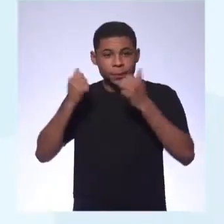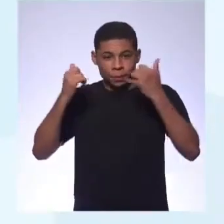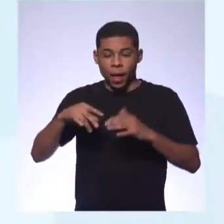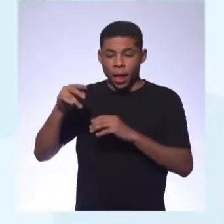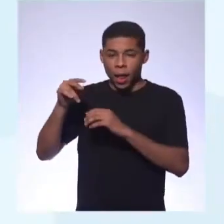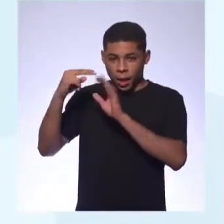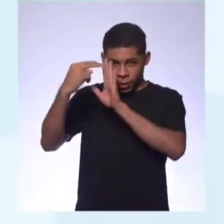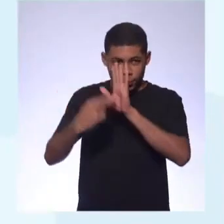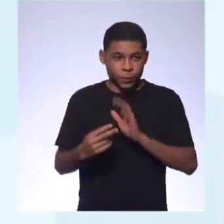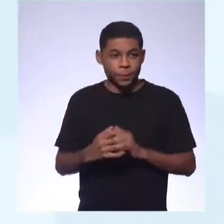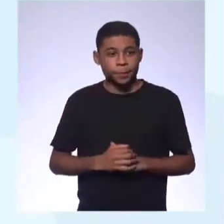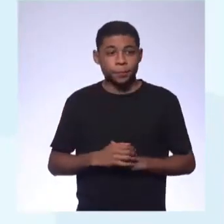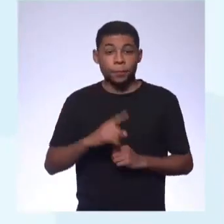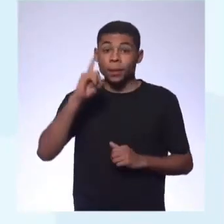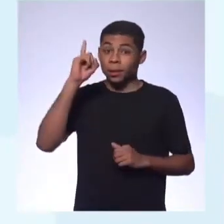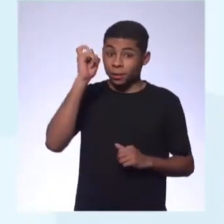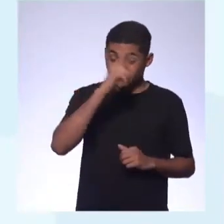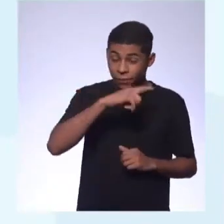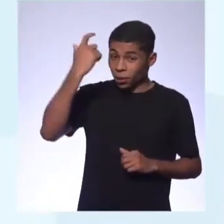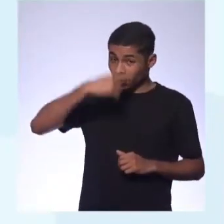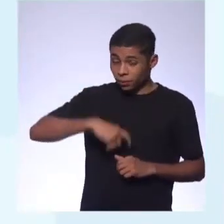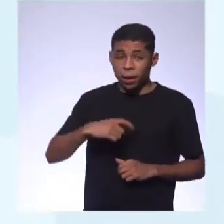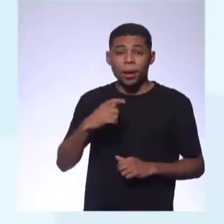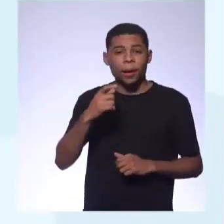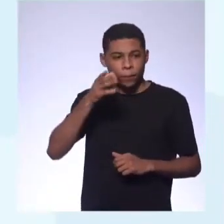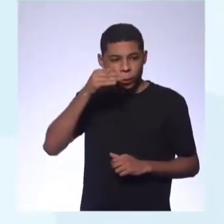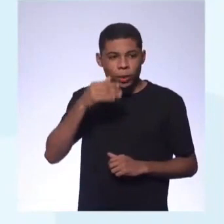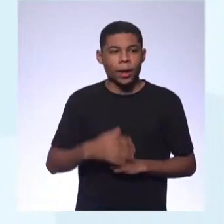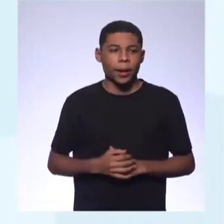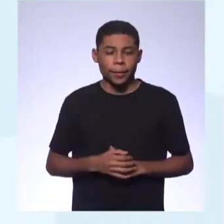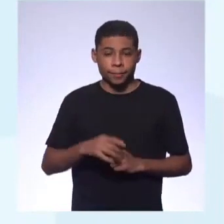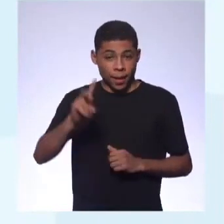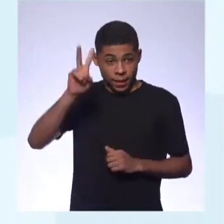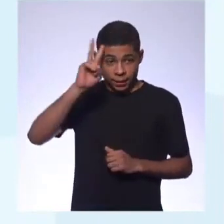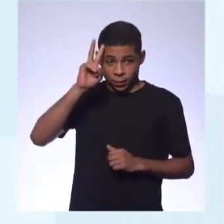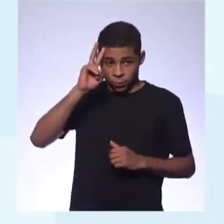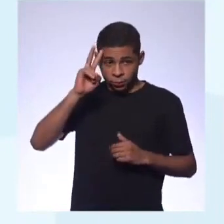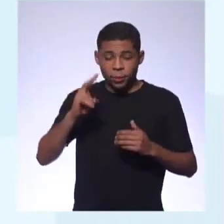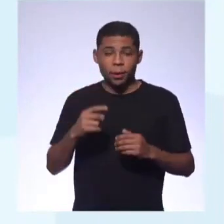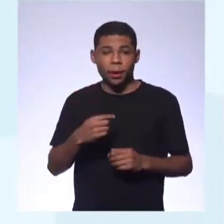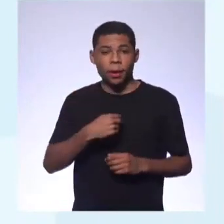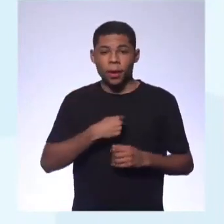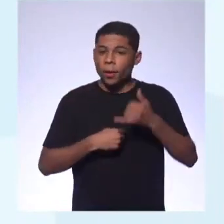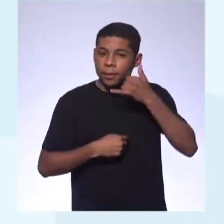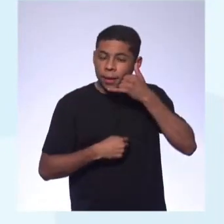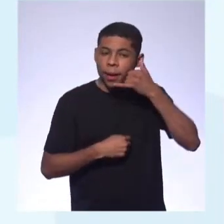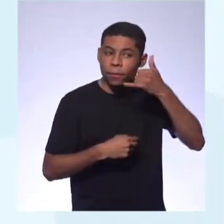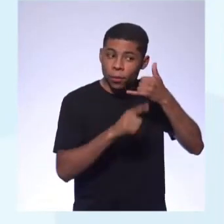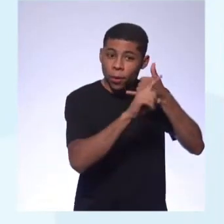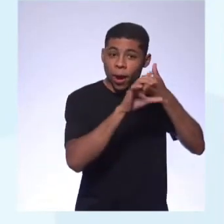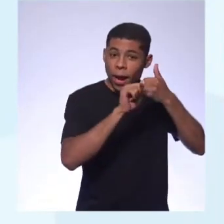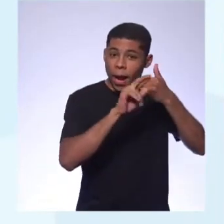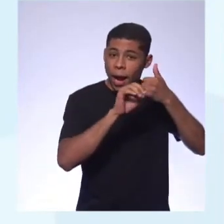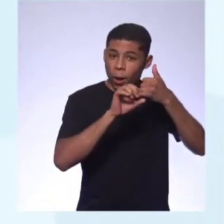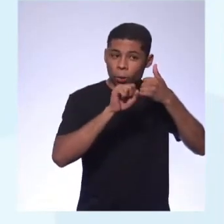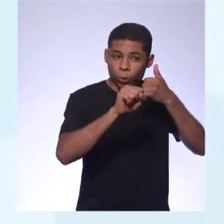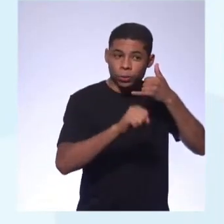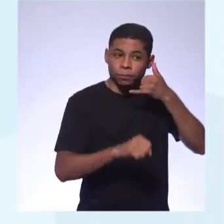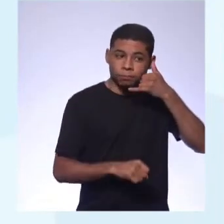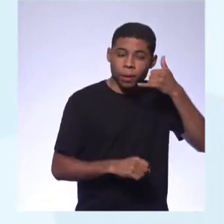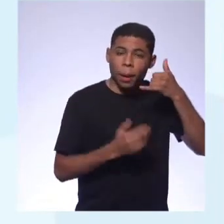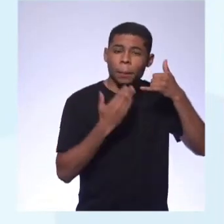leitura. Difícil ser funcionário. Nesta segunda-feira, eu te telefono, Carlos,